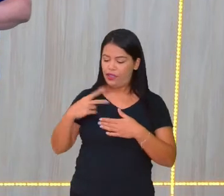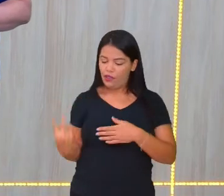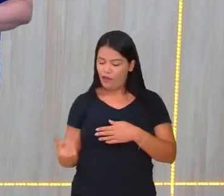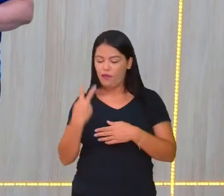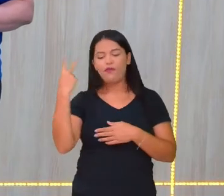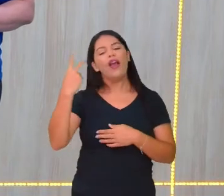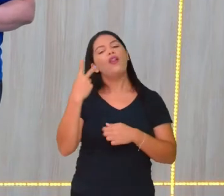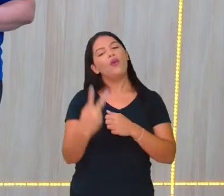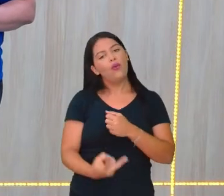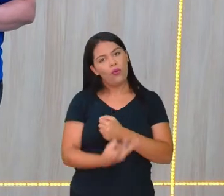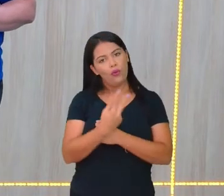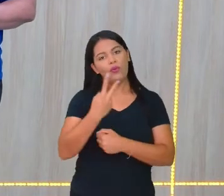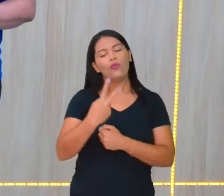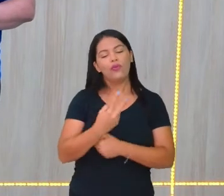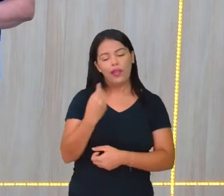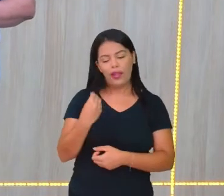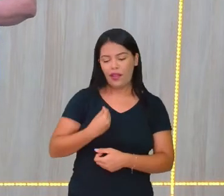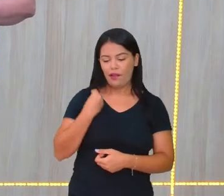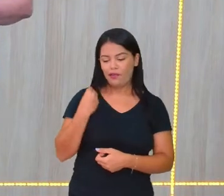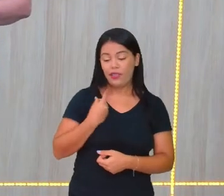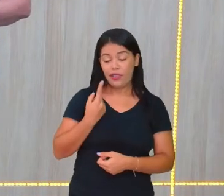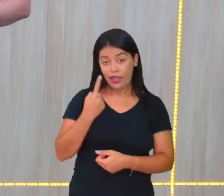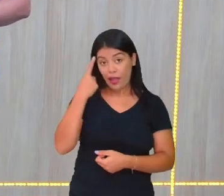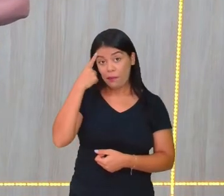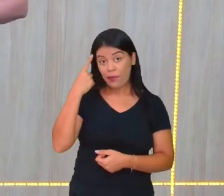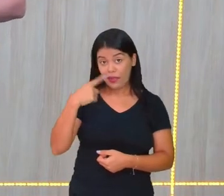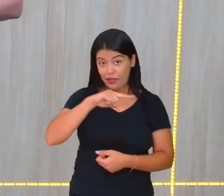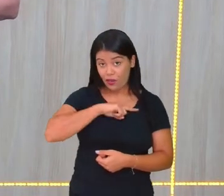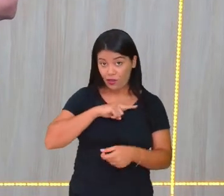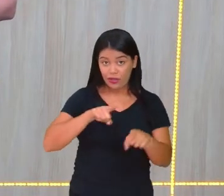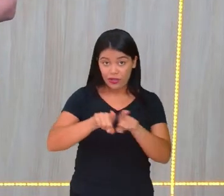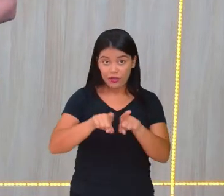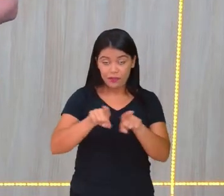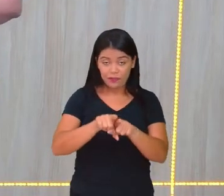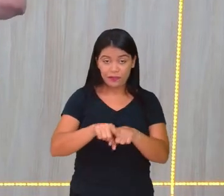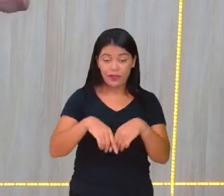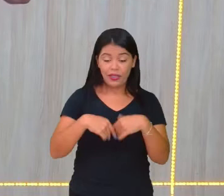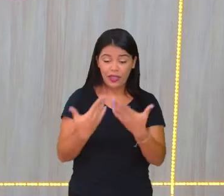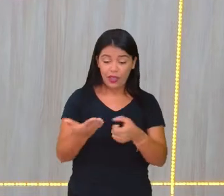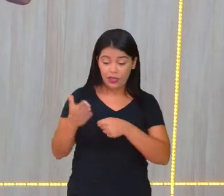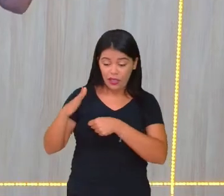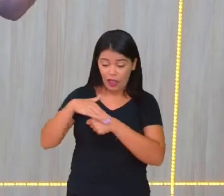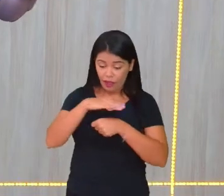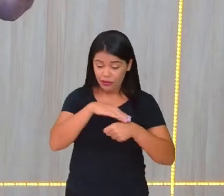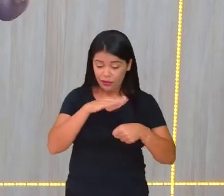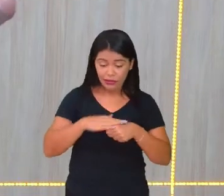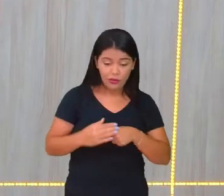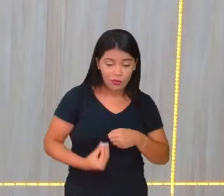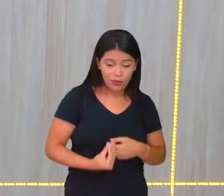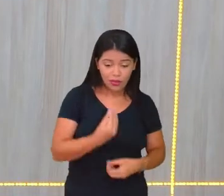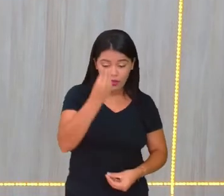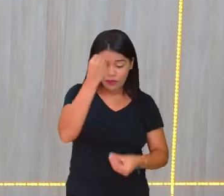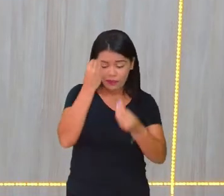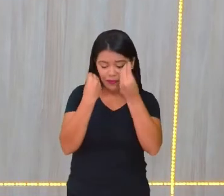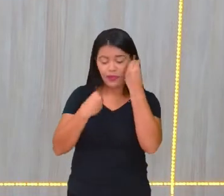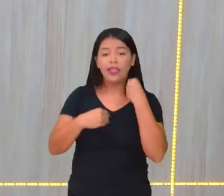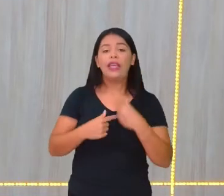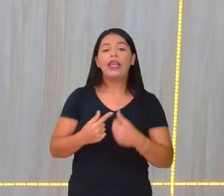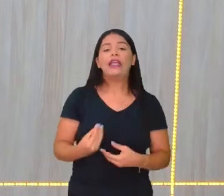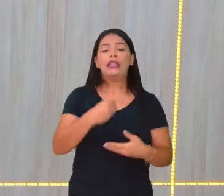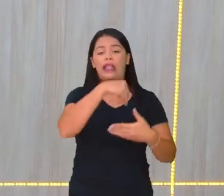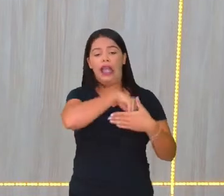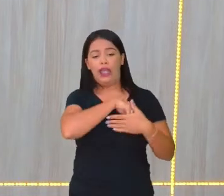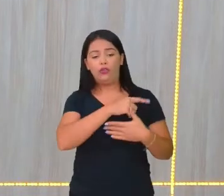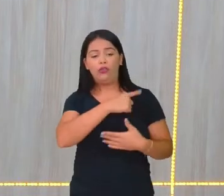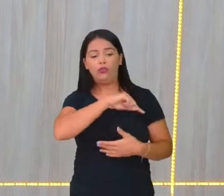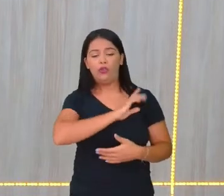na nossa mente, não é? E essas atitudes que estão permeando a nossa mente, o nosso coração, não é?